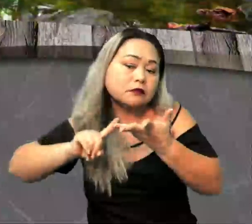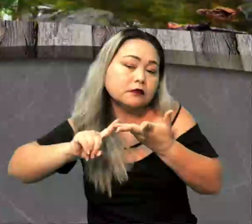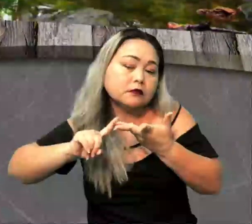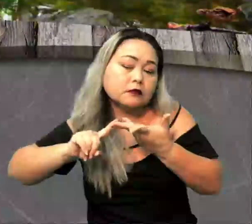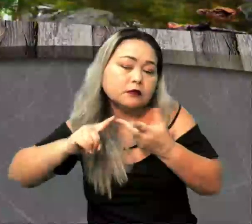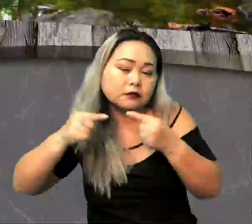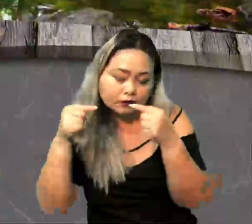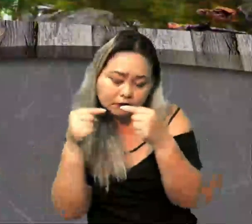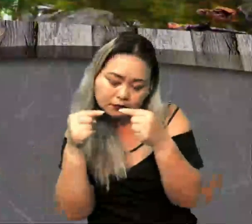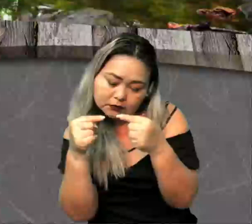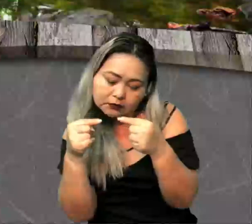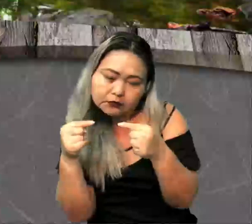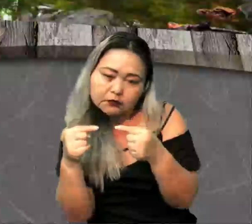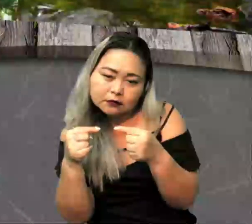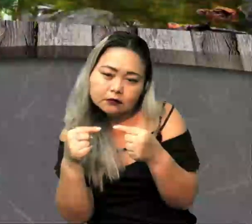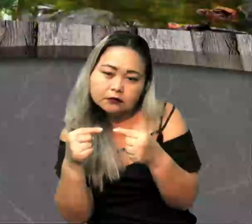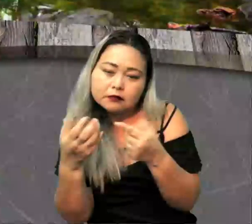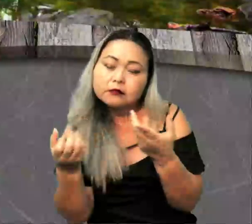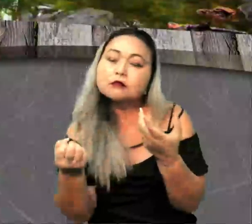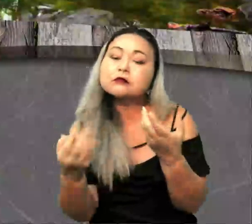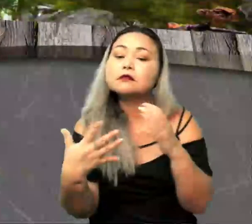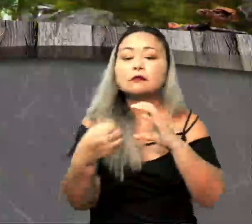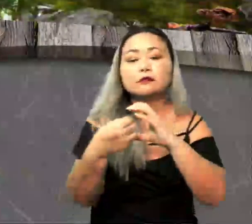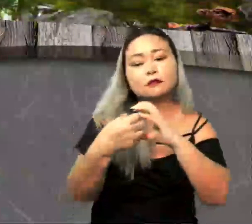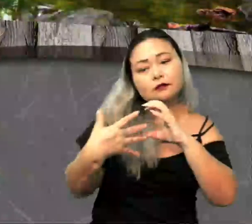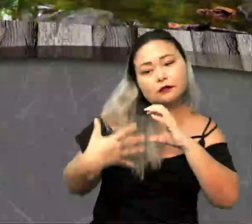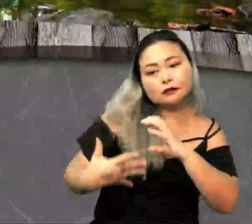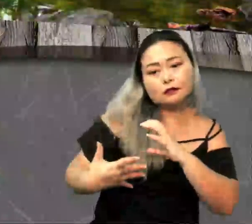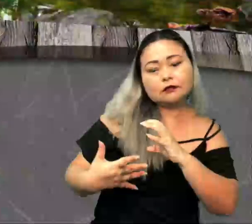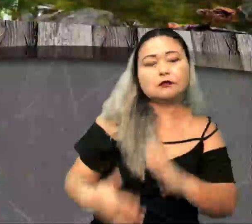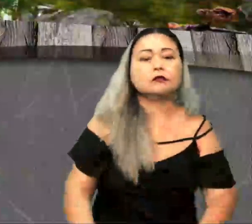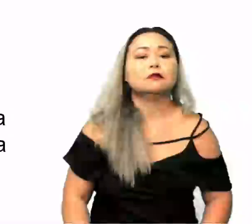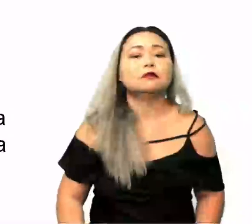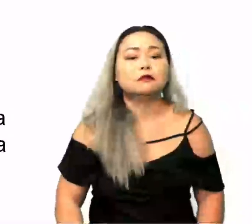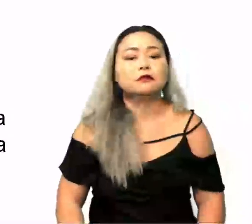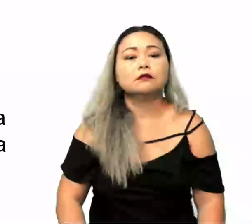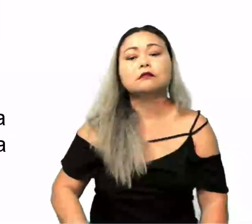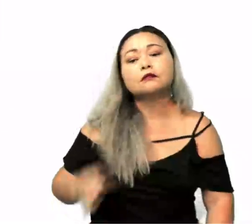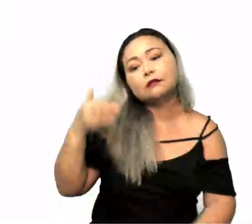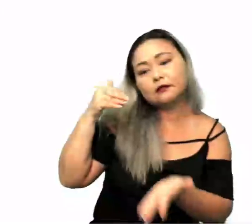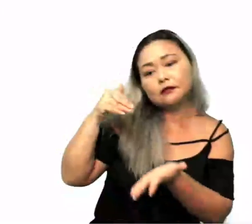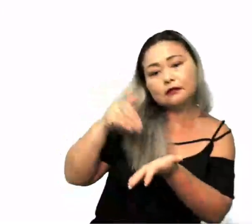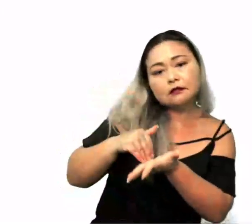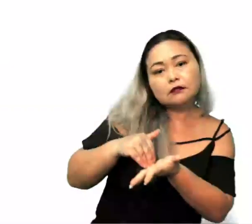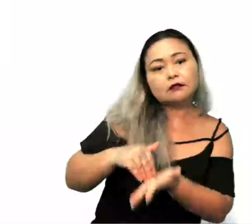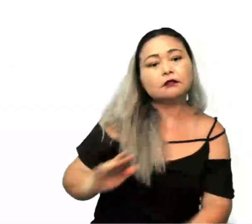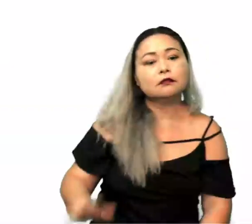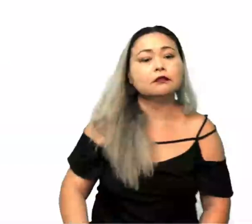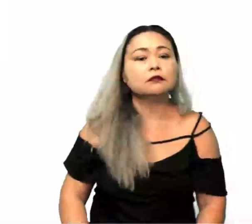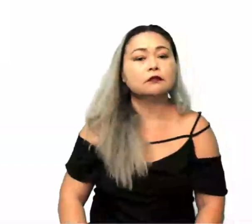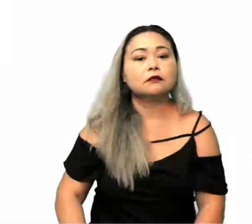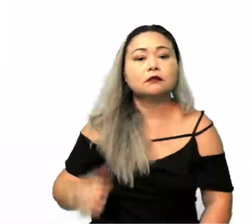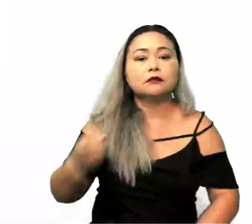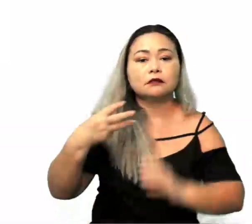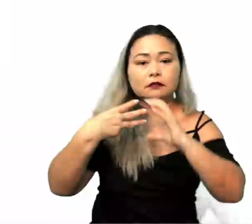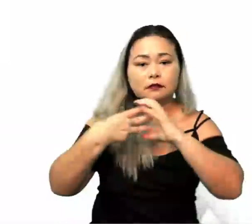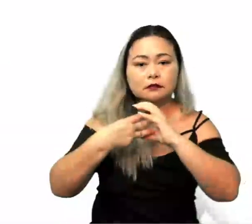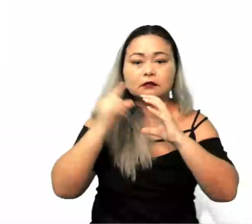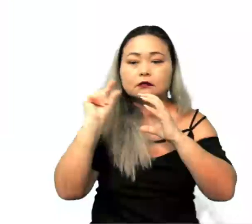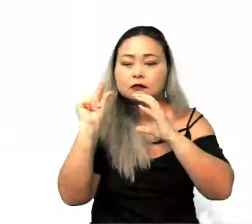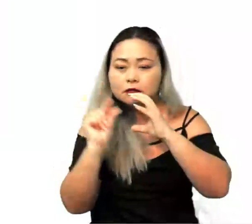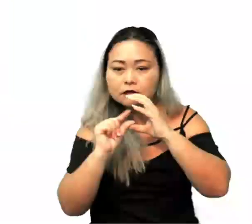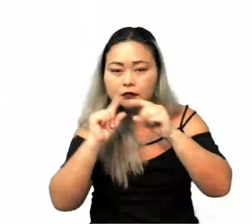de combinações, trazendo novas características. Mas vamos lá. E por último, nós temos a célula,